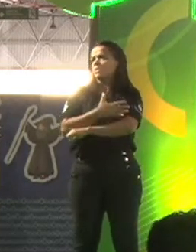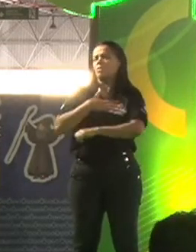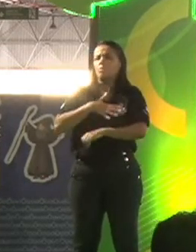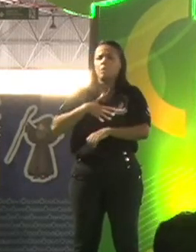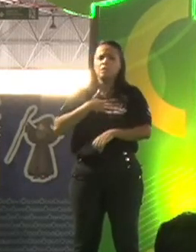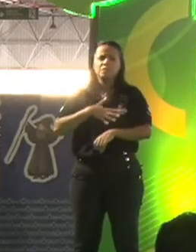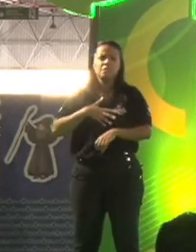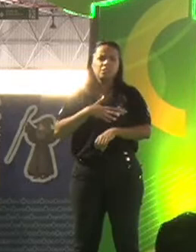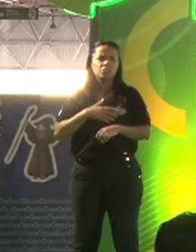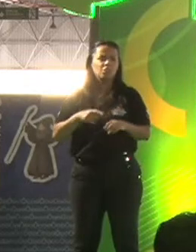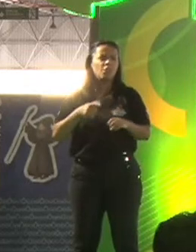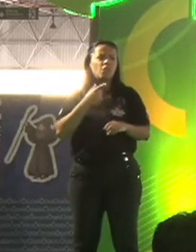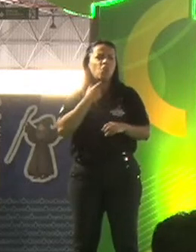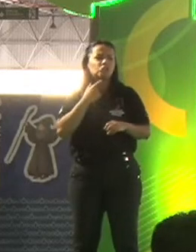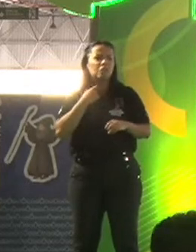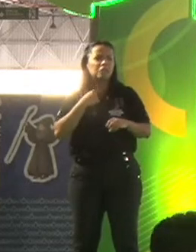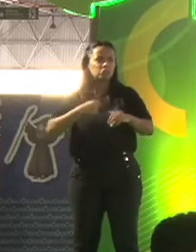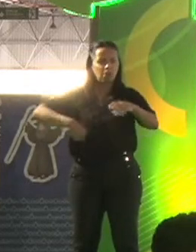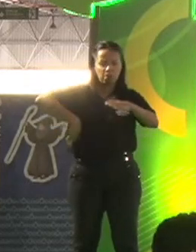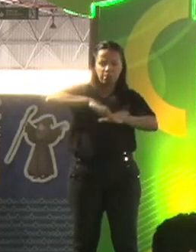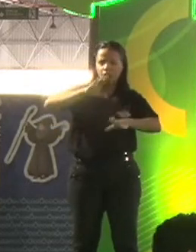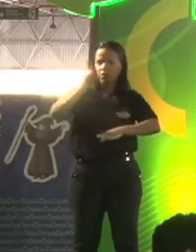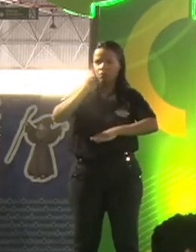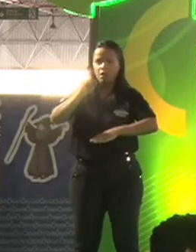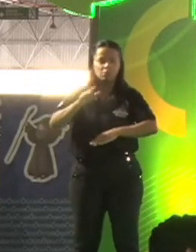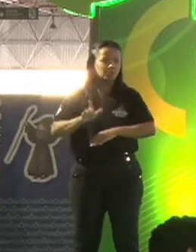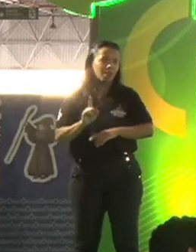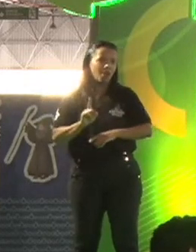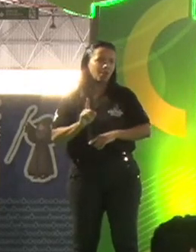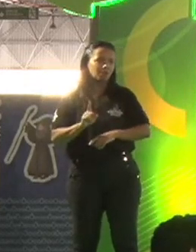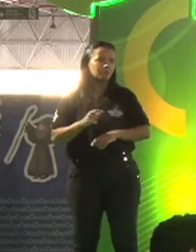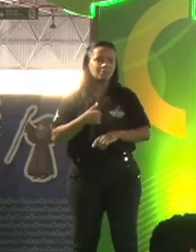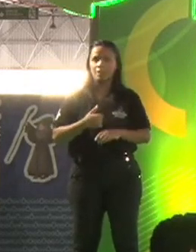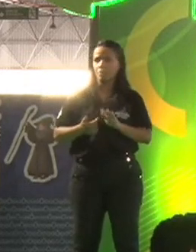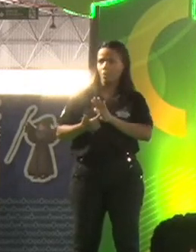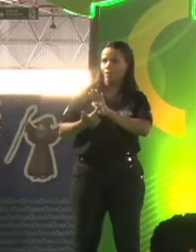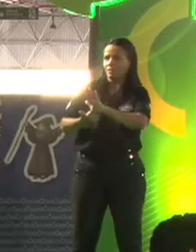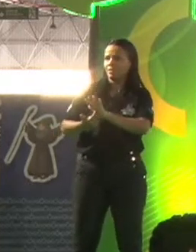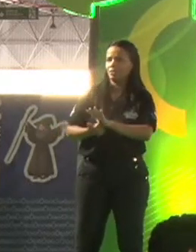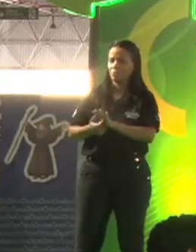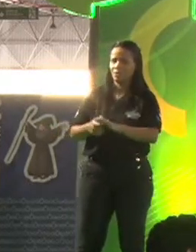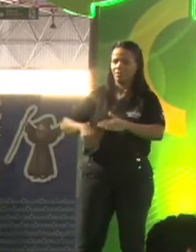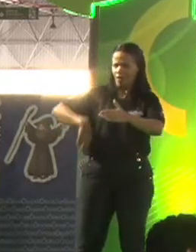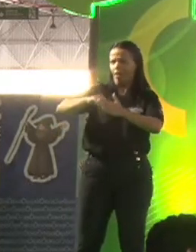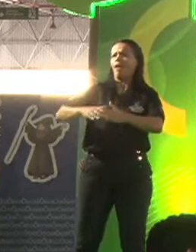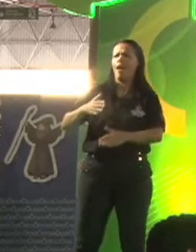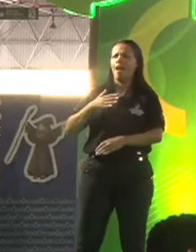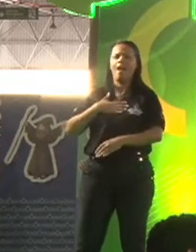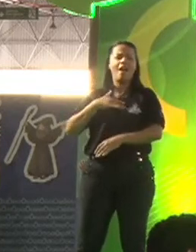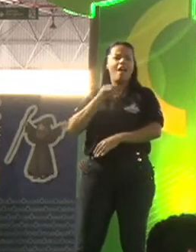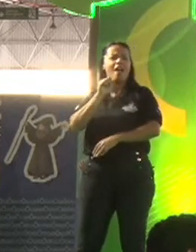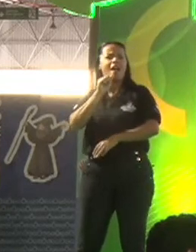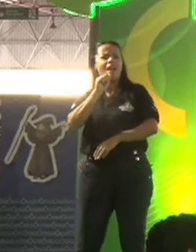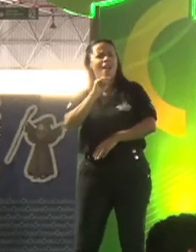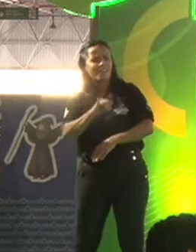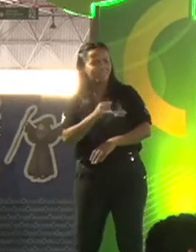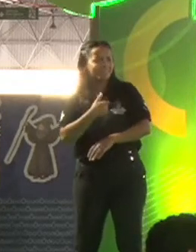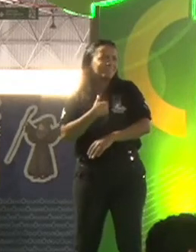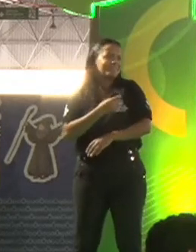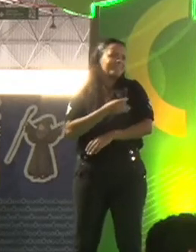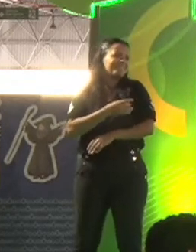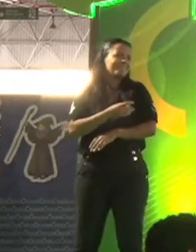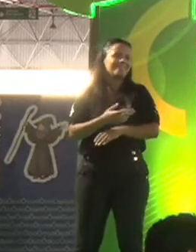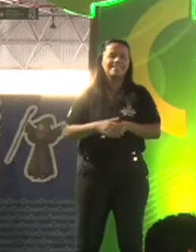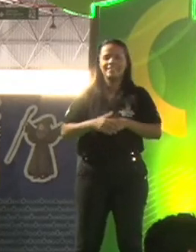porque ele não é uma caixa ele é alguma coisa que expressa que diz ai esse tipo de coisa então essa foi a grande